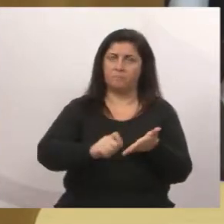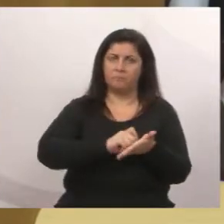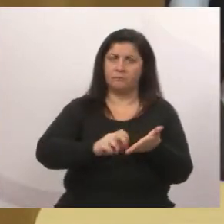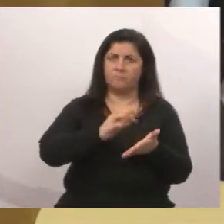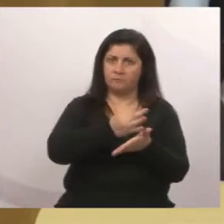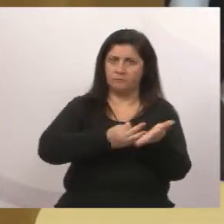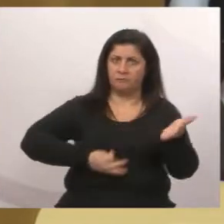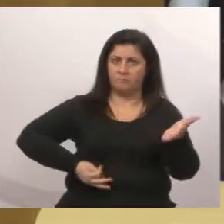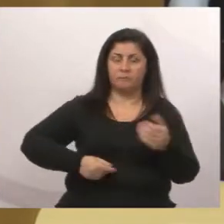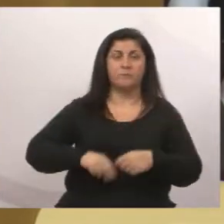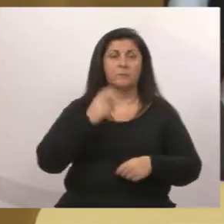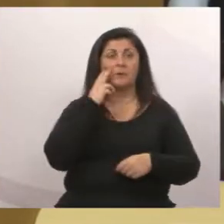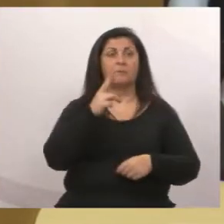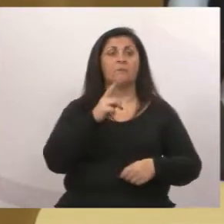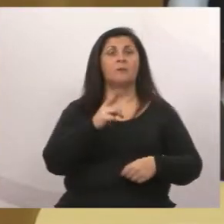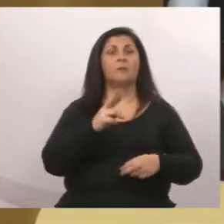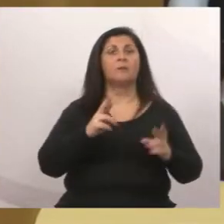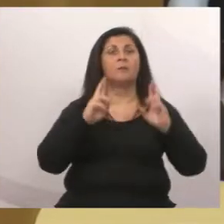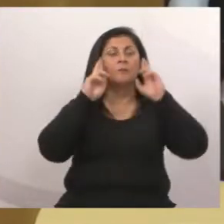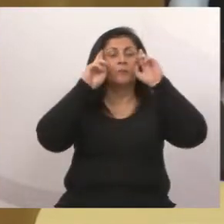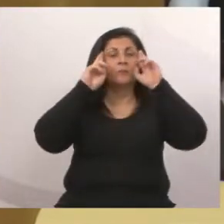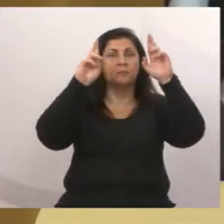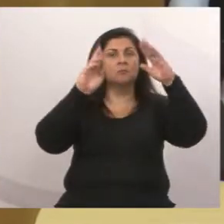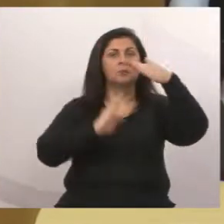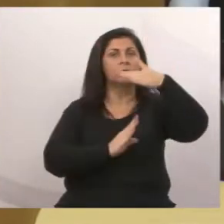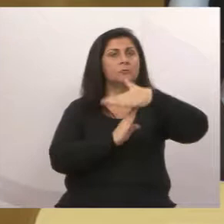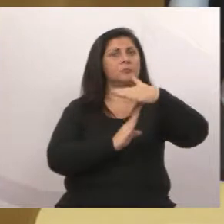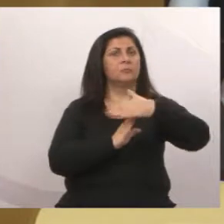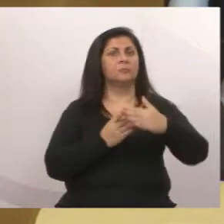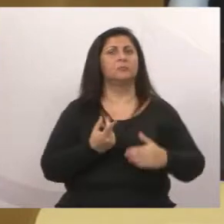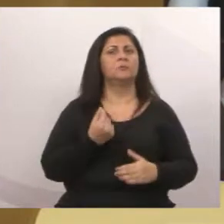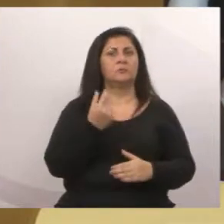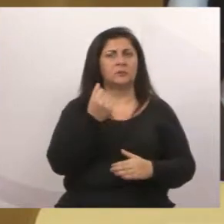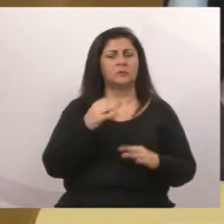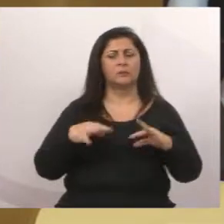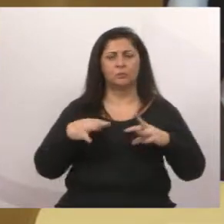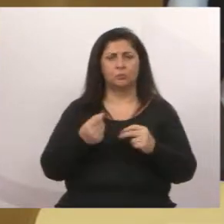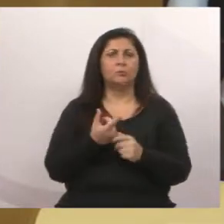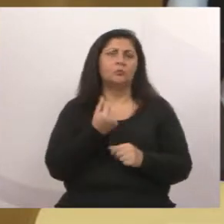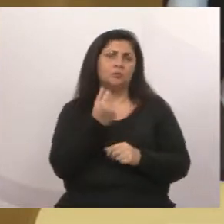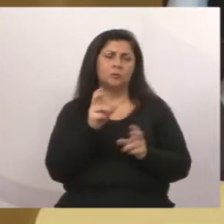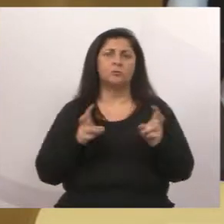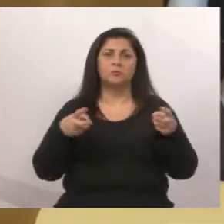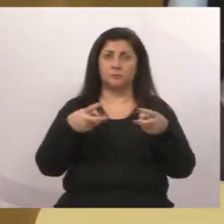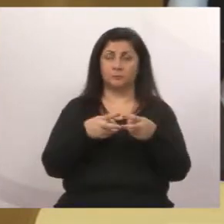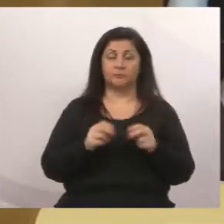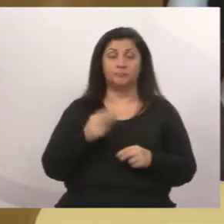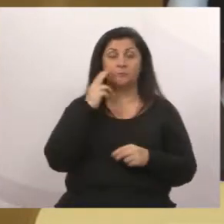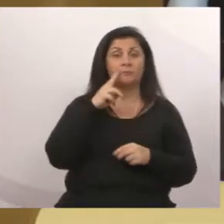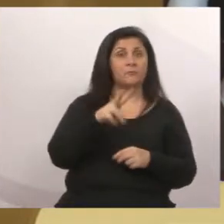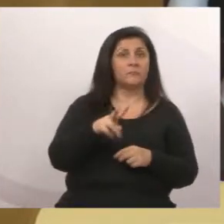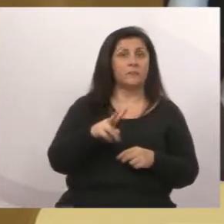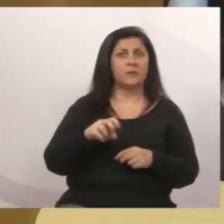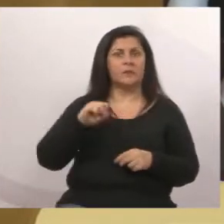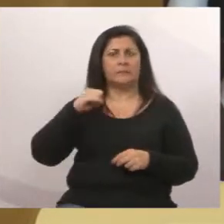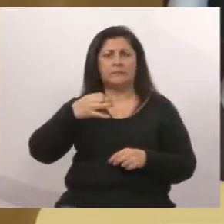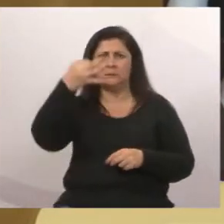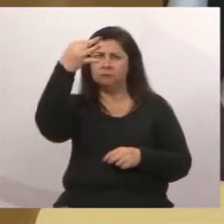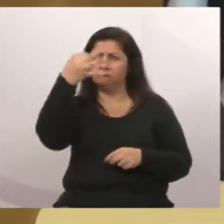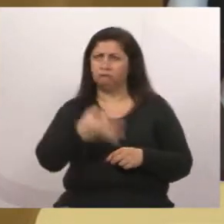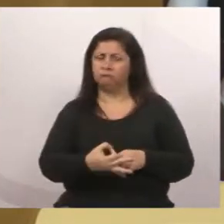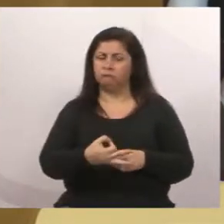verificar o respeito ao limite para gastos totais da Câmara, apurar a fidelidade funcional